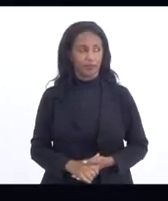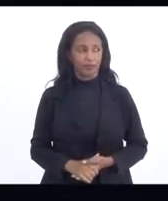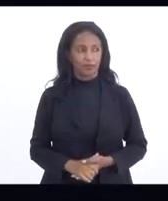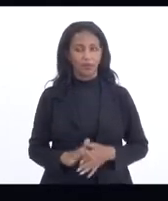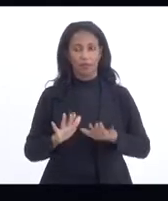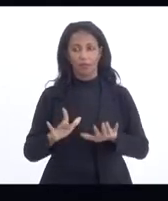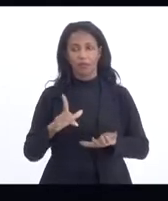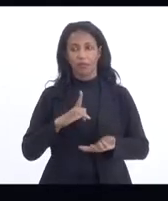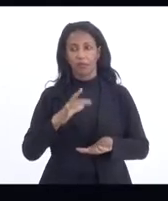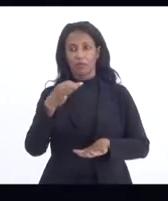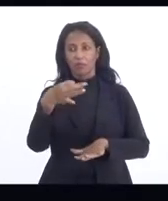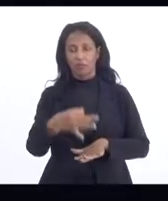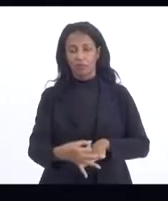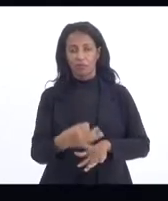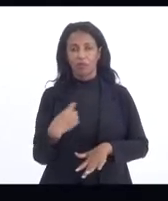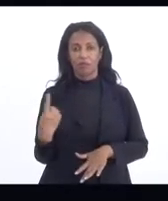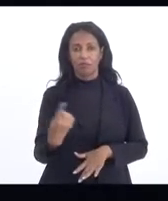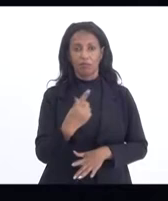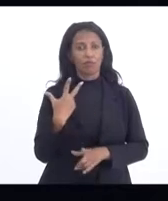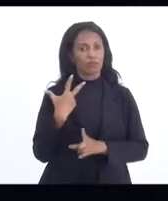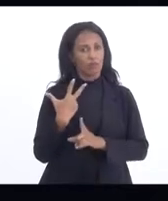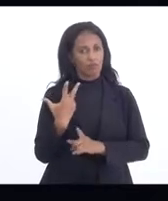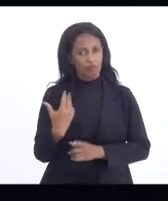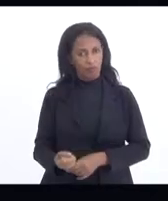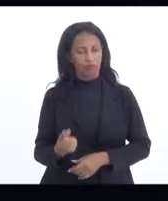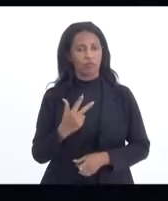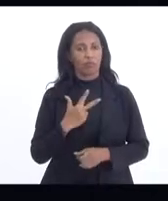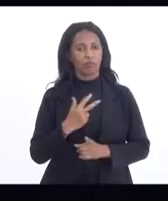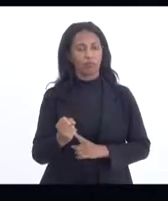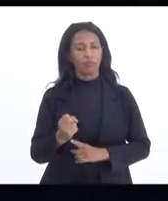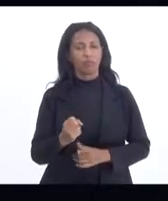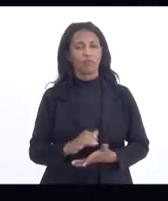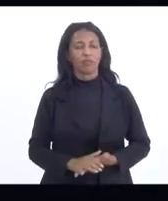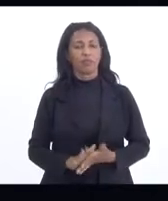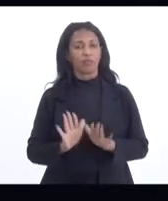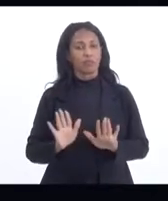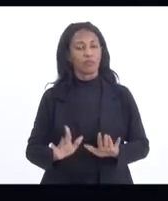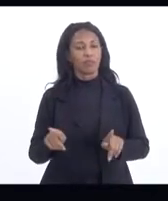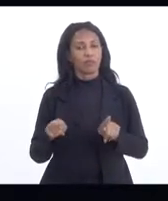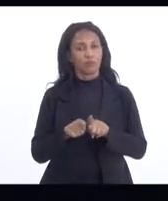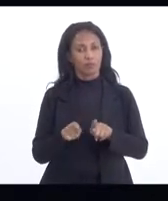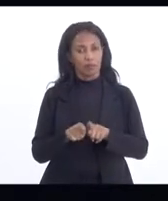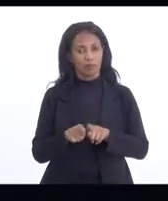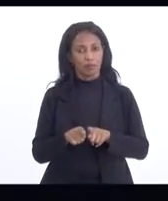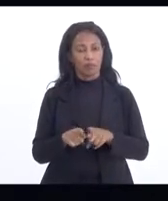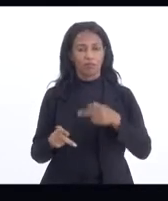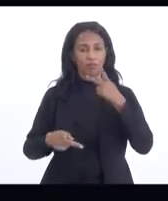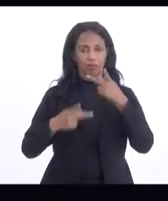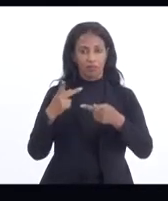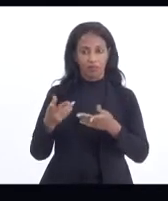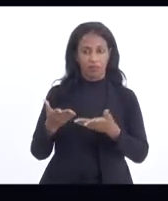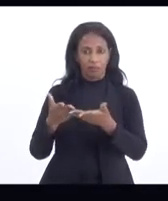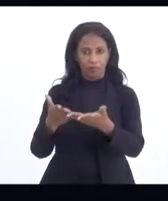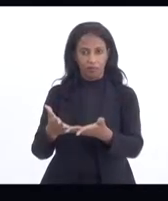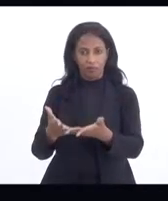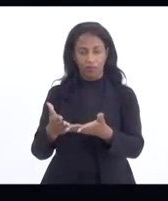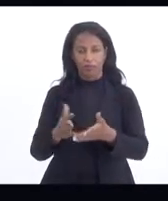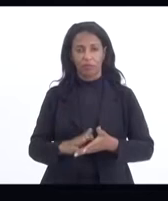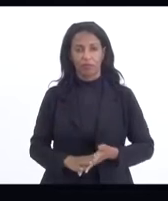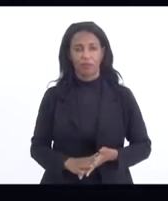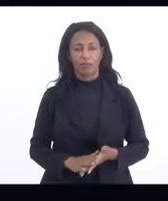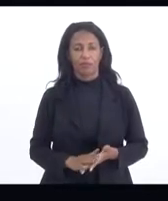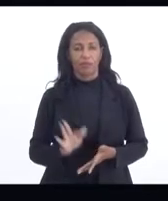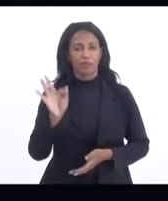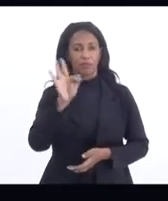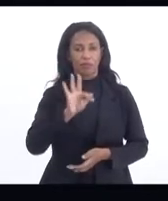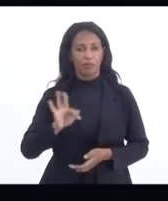Mas tenho certeza que nós vamos conseguir. E também dizer ao senhor que a